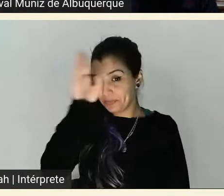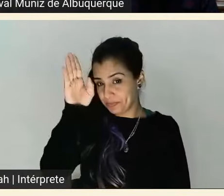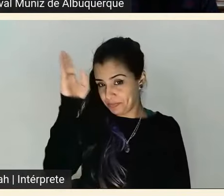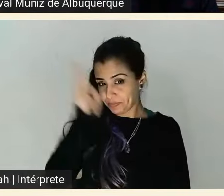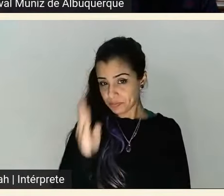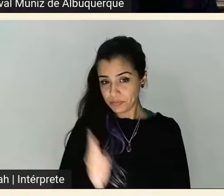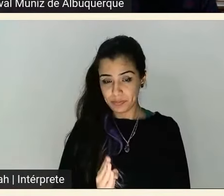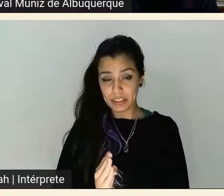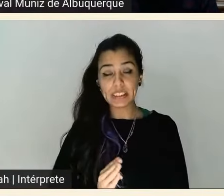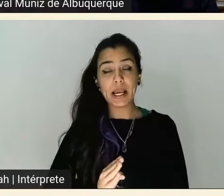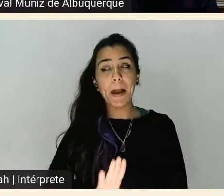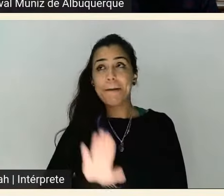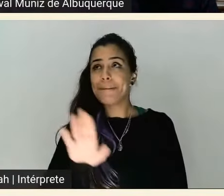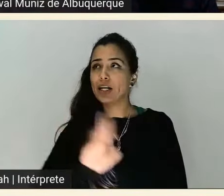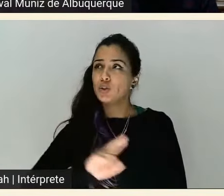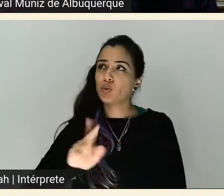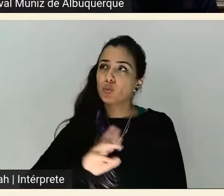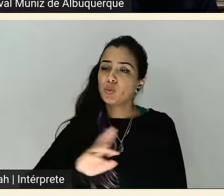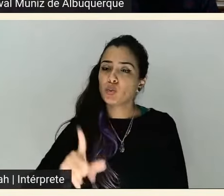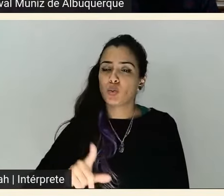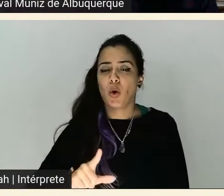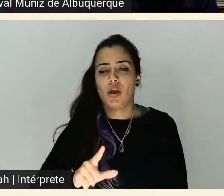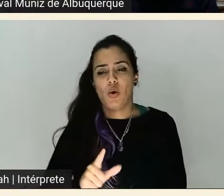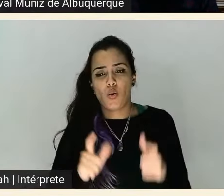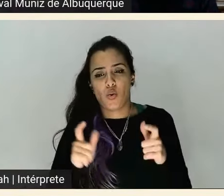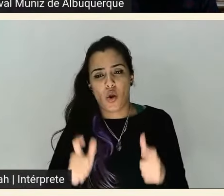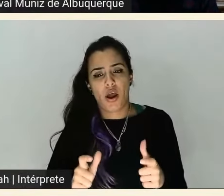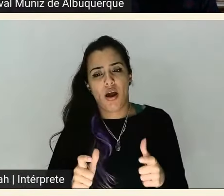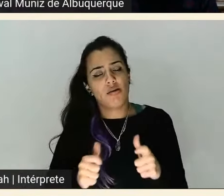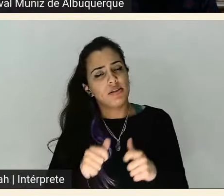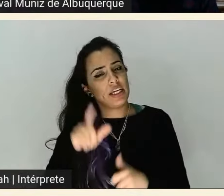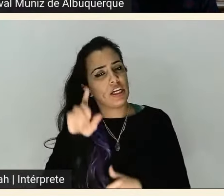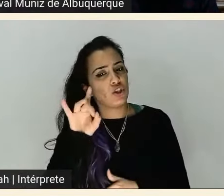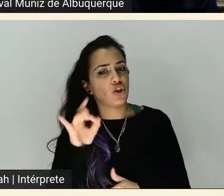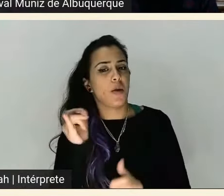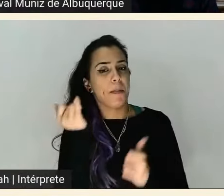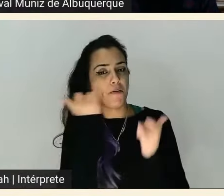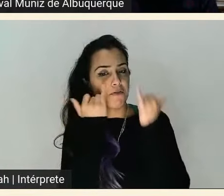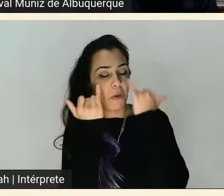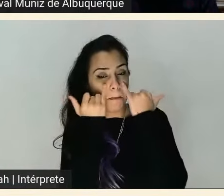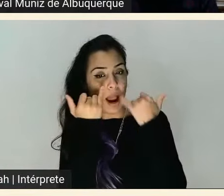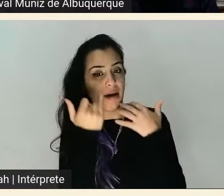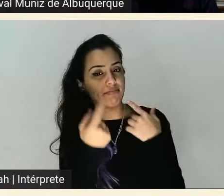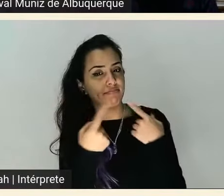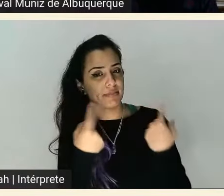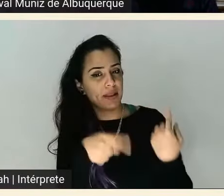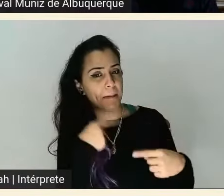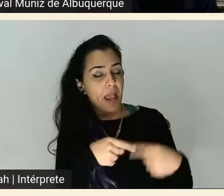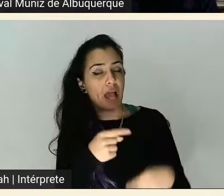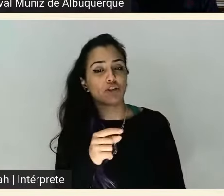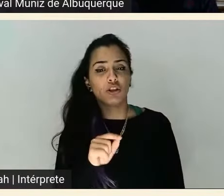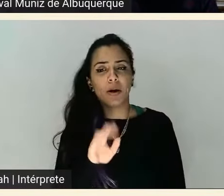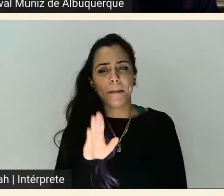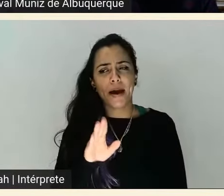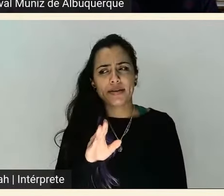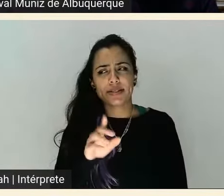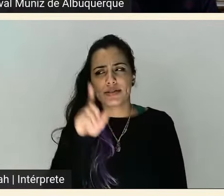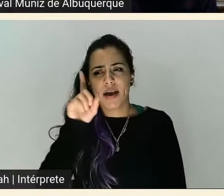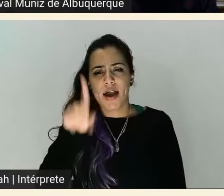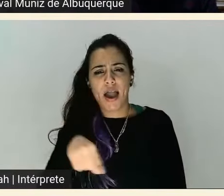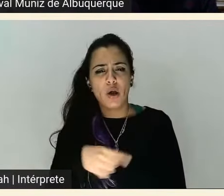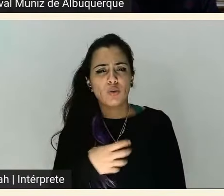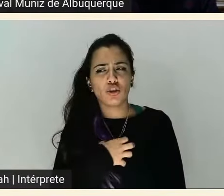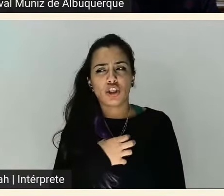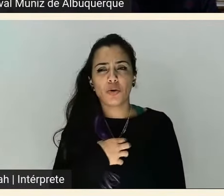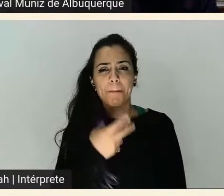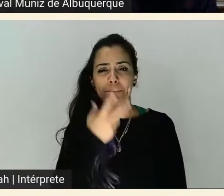lugar que informa o debate, mas com aquele que é uma espécie de almoxarifado da